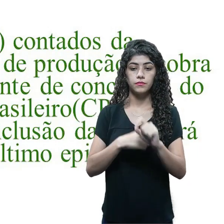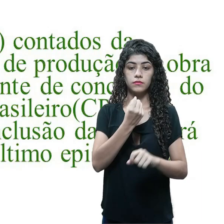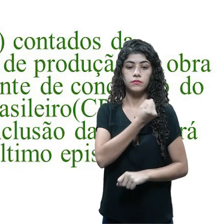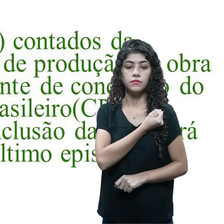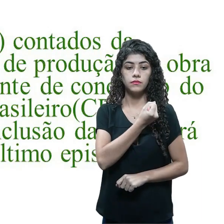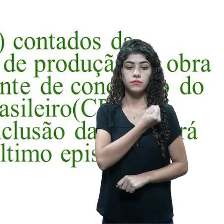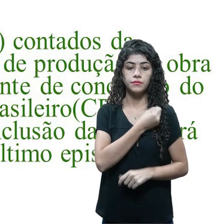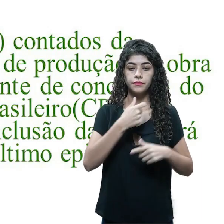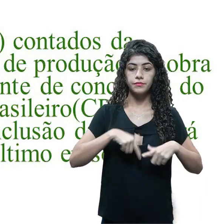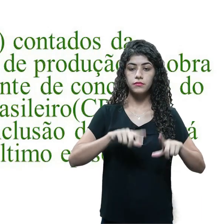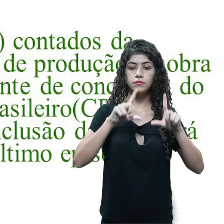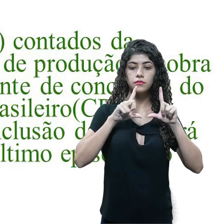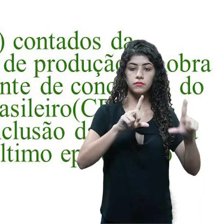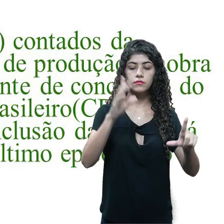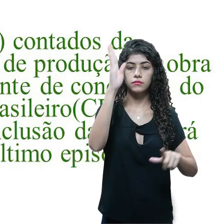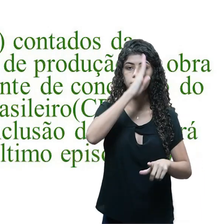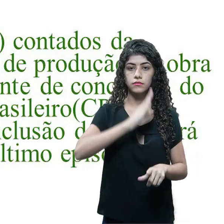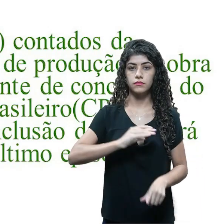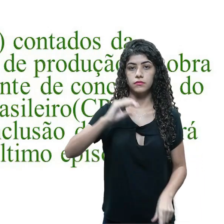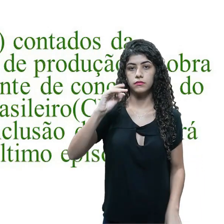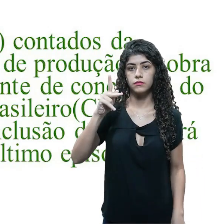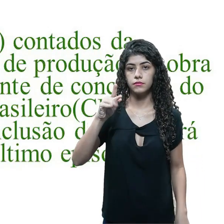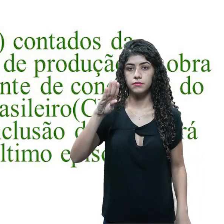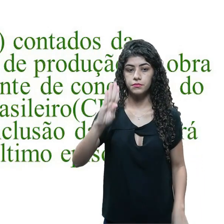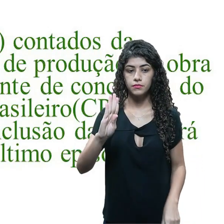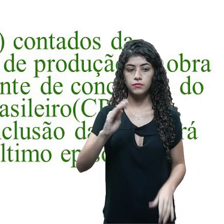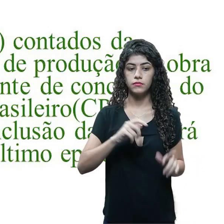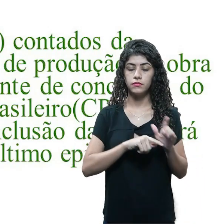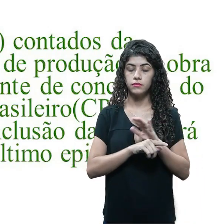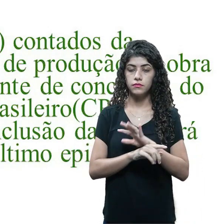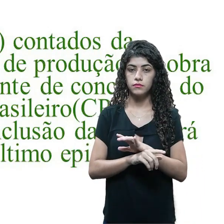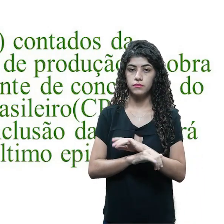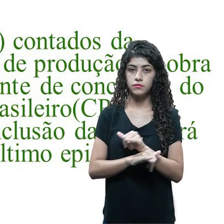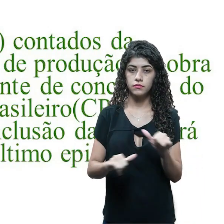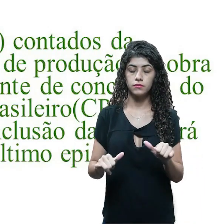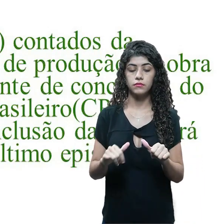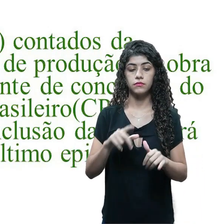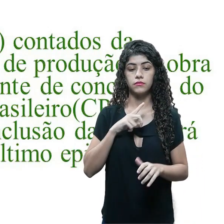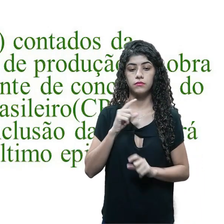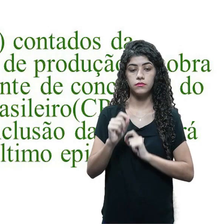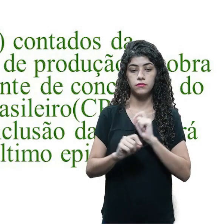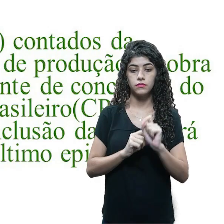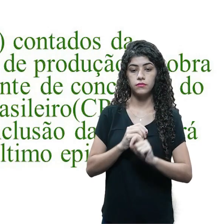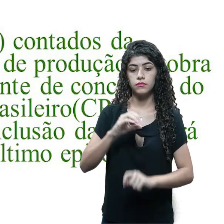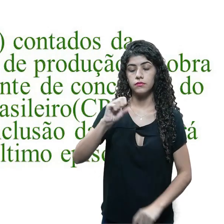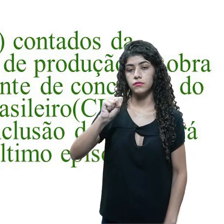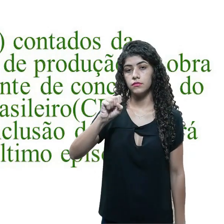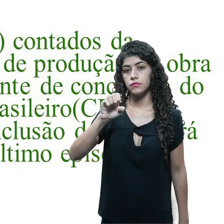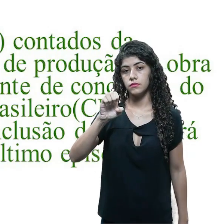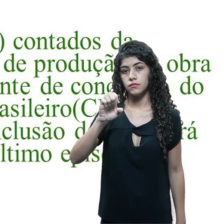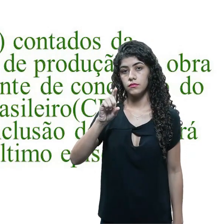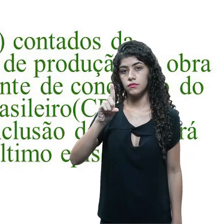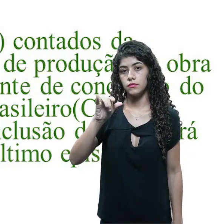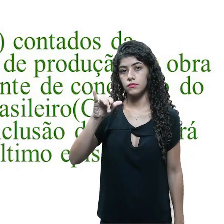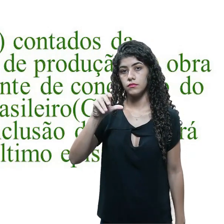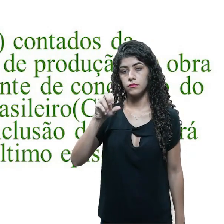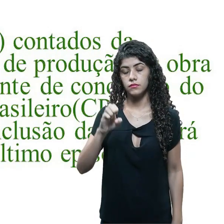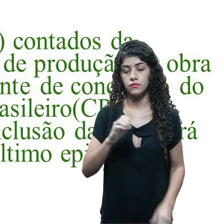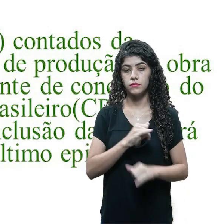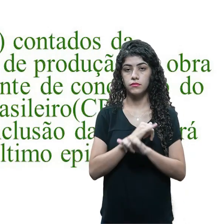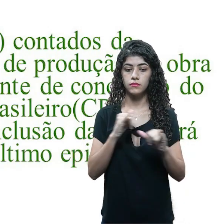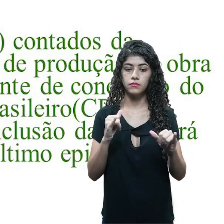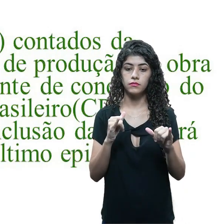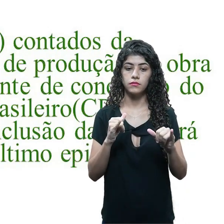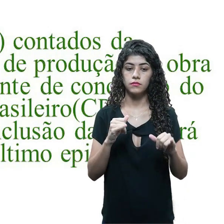do objeto o número de certificado de produto brasileiro, CPB, emitido para a obra. Para obras seriadas, a conclusão da